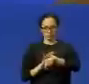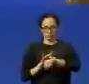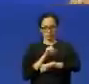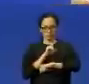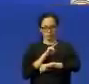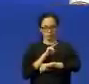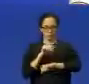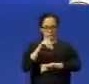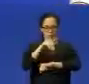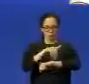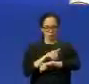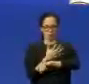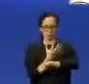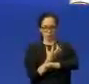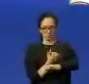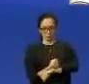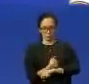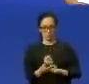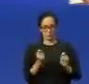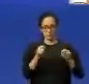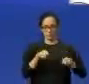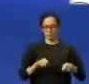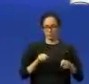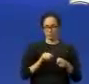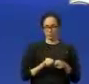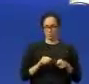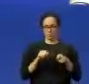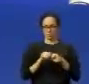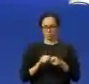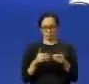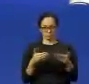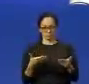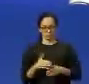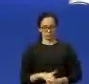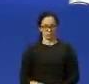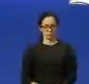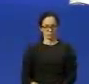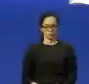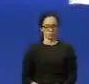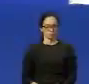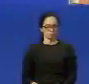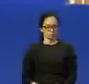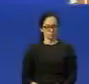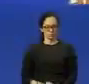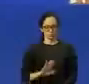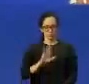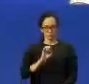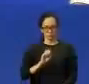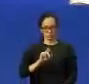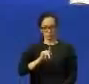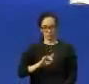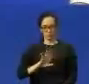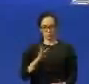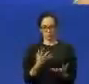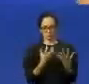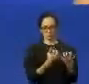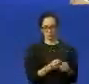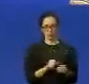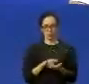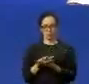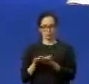tem máxima absorção, não é? Em detrimento da oxihemoglobina e da água, que não podem ter nenhuma absorção.